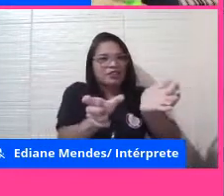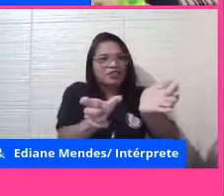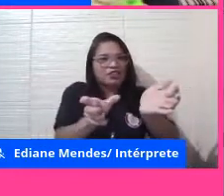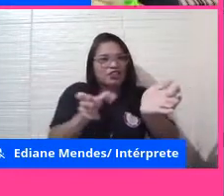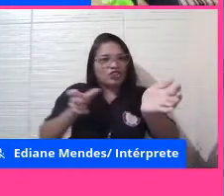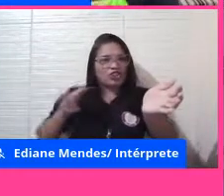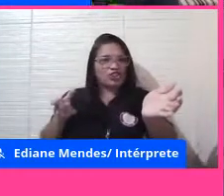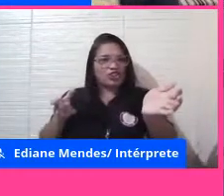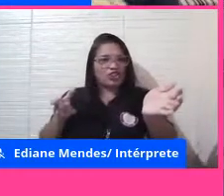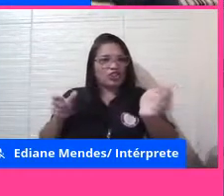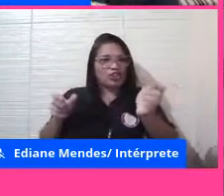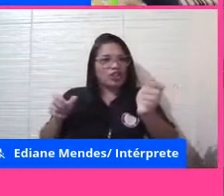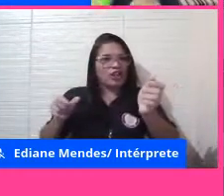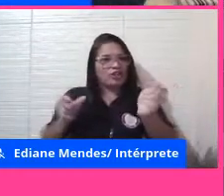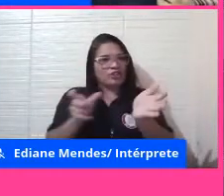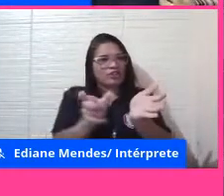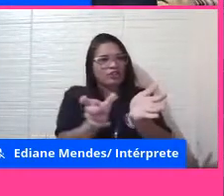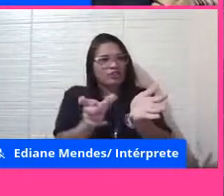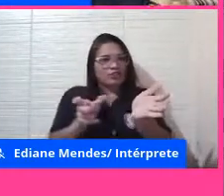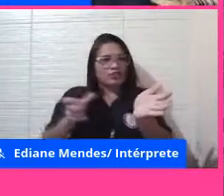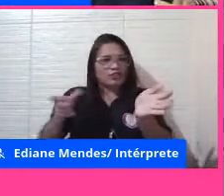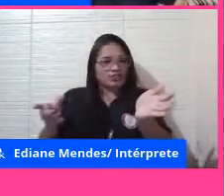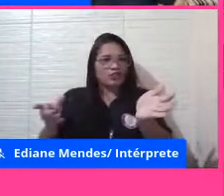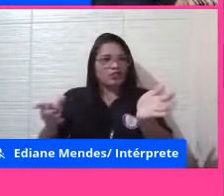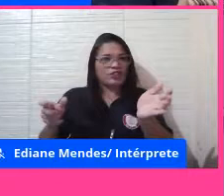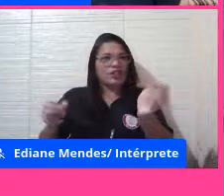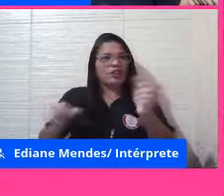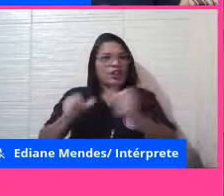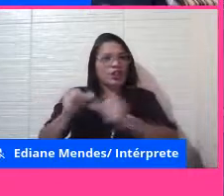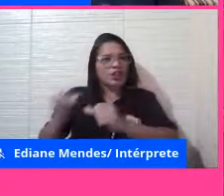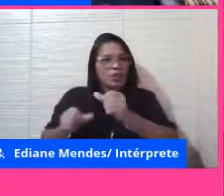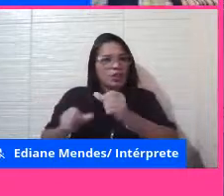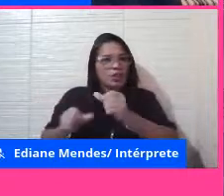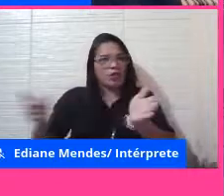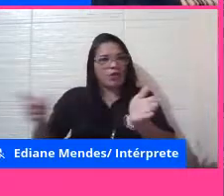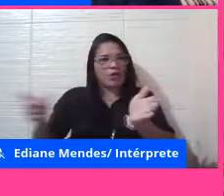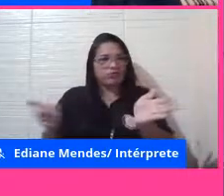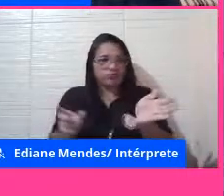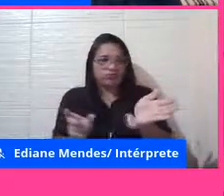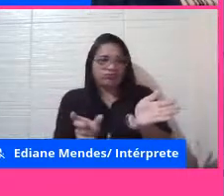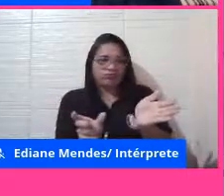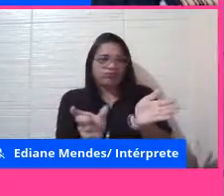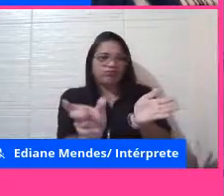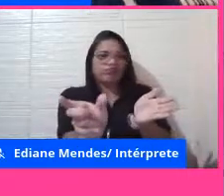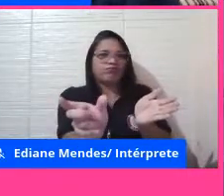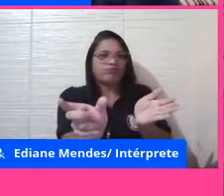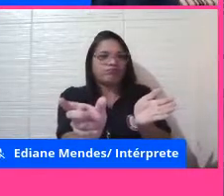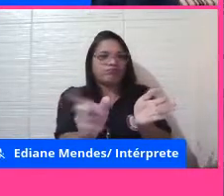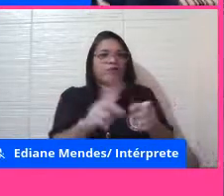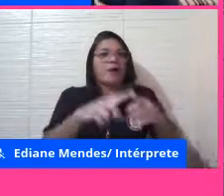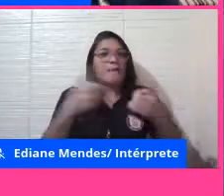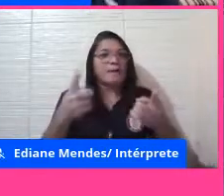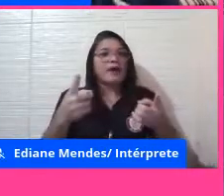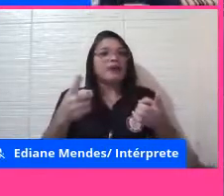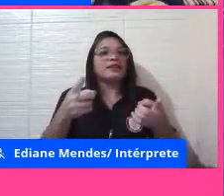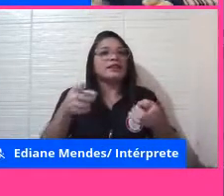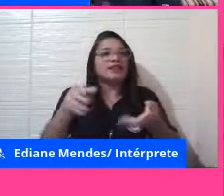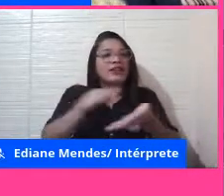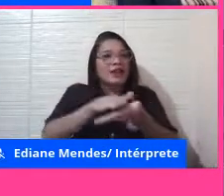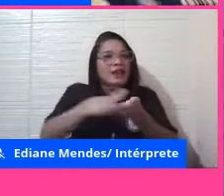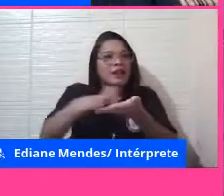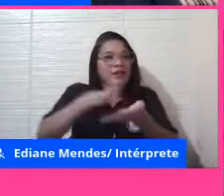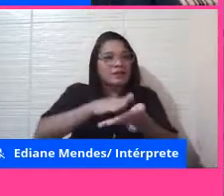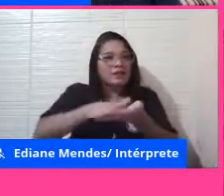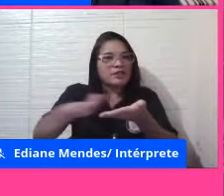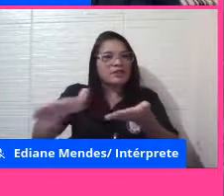que vão ficar aqui dentro, ou até mesmo fora da peça. Mas a impressora de SLA, essas impressoras que utilizam resina, você